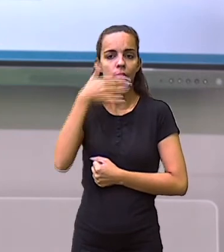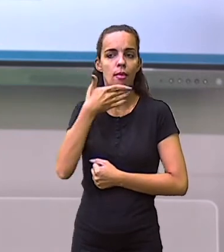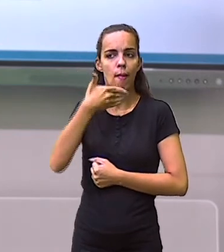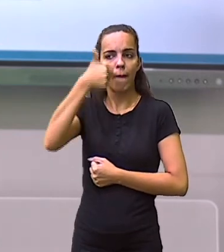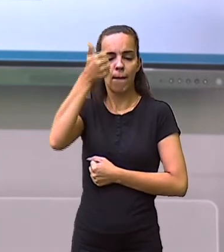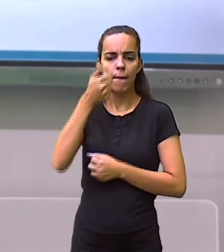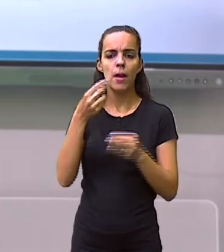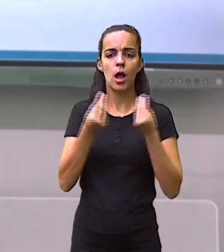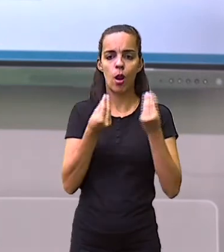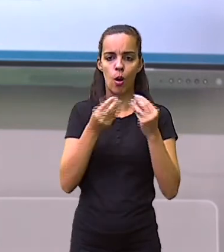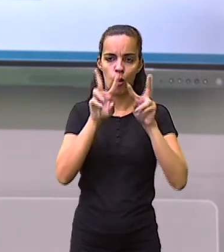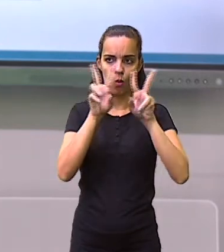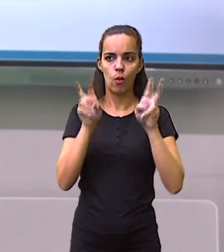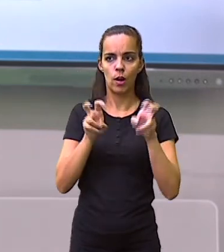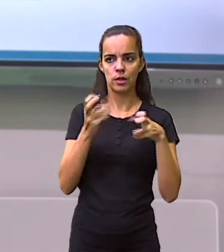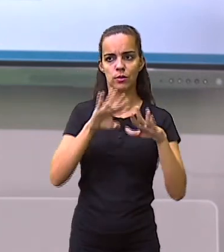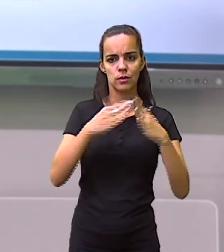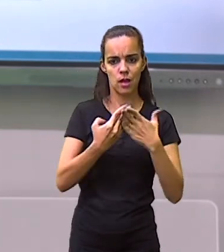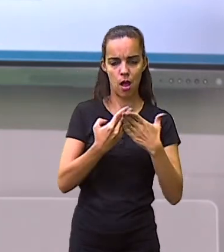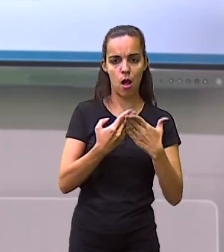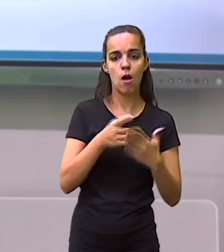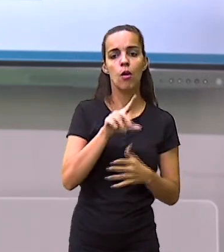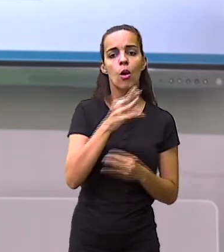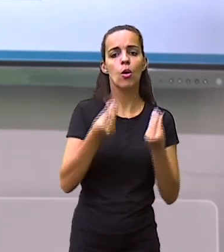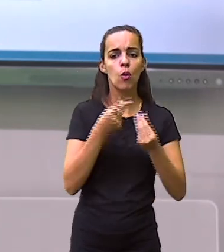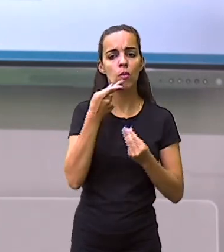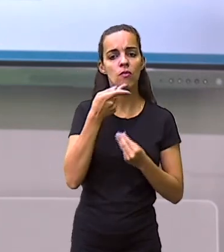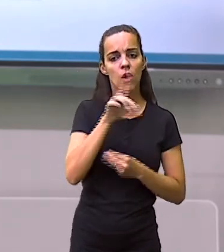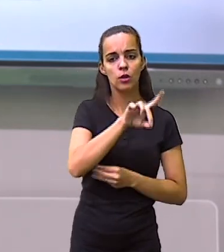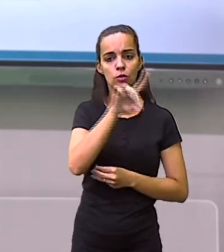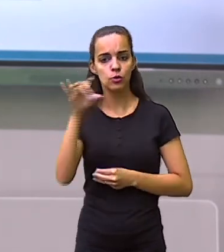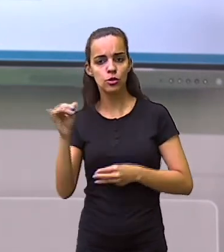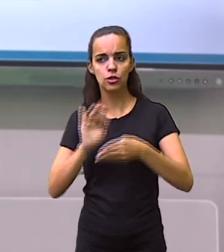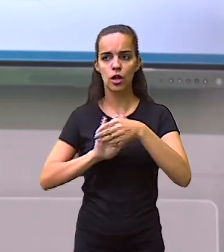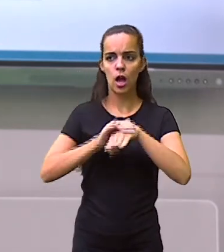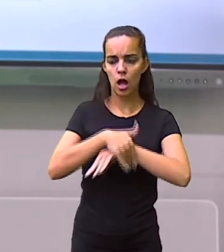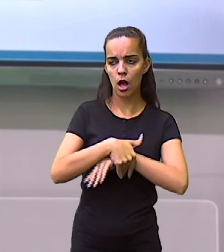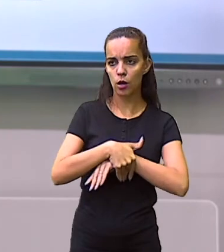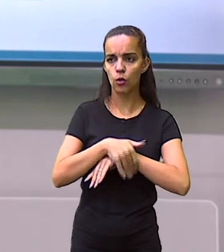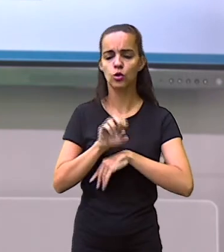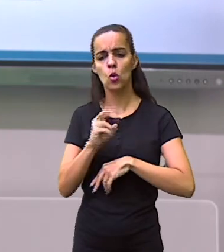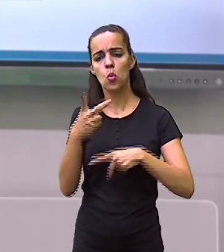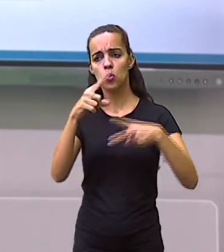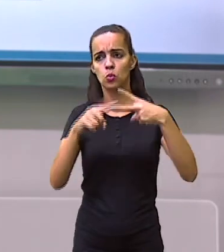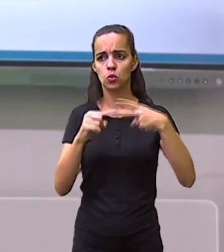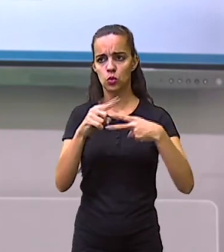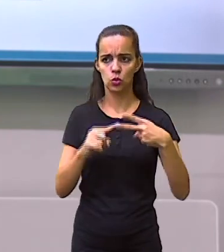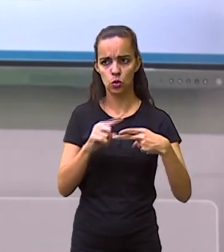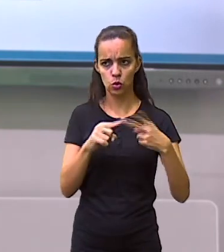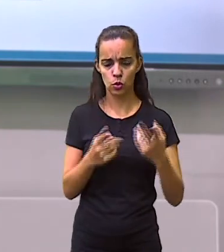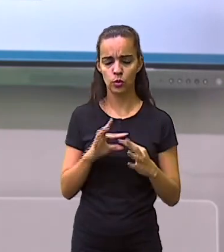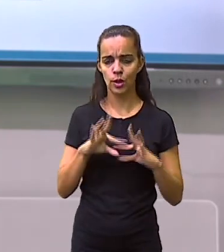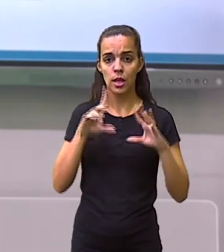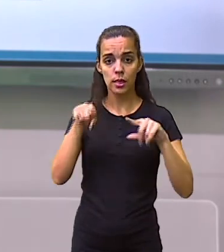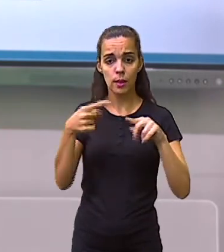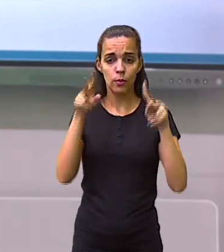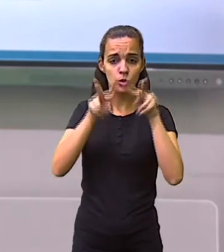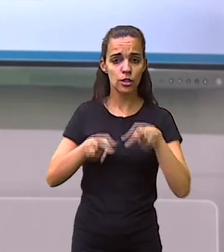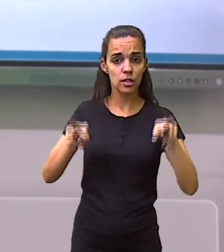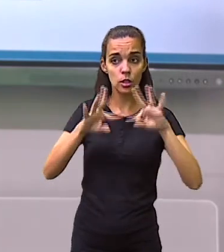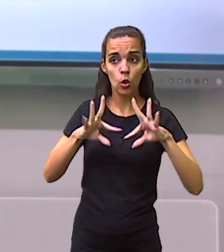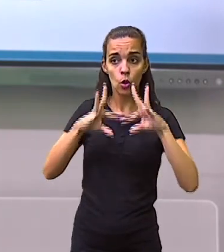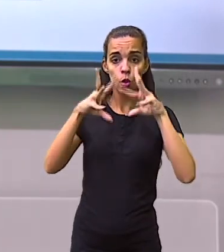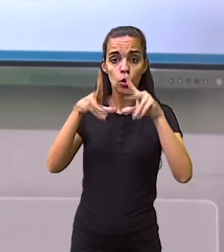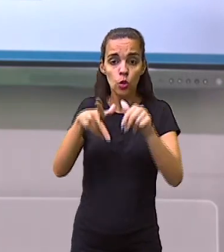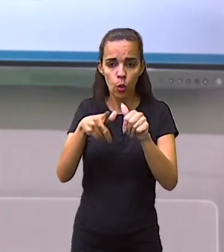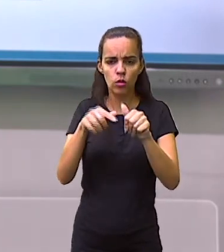as atividades durante o dia e durante a noite. E ao analisar todas estas informações,